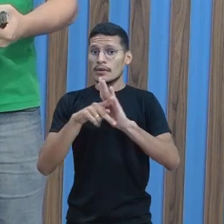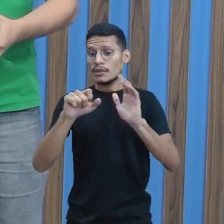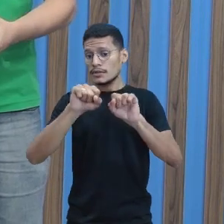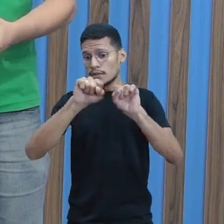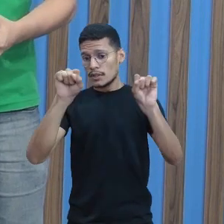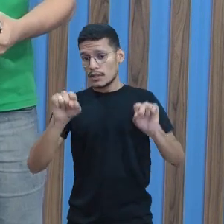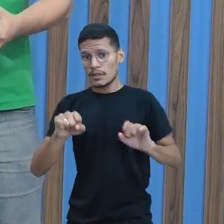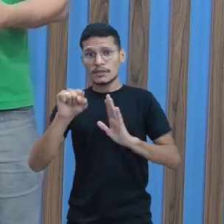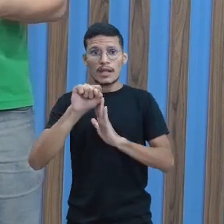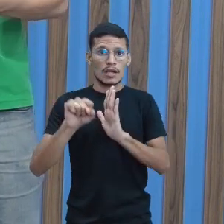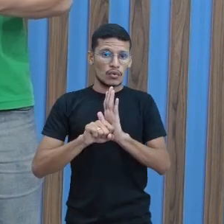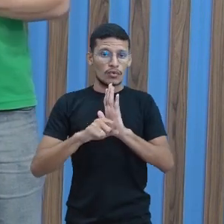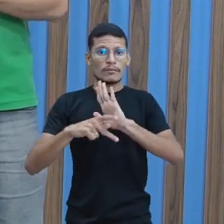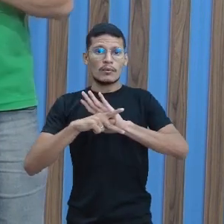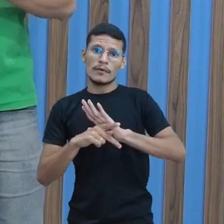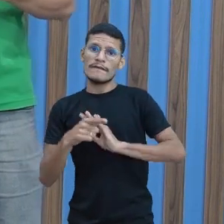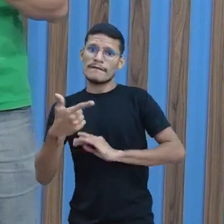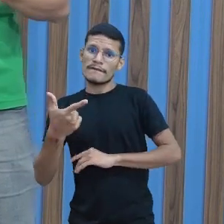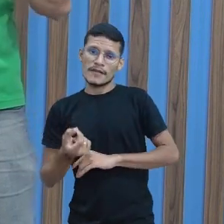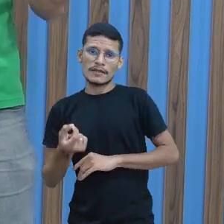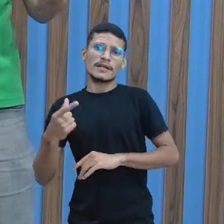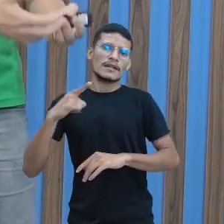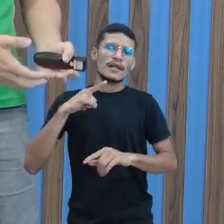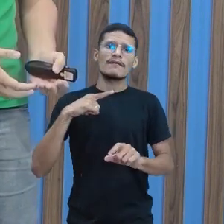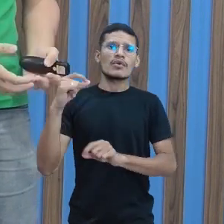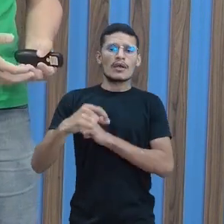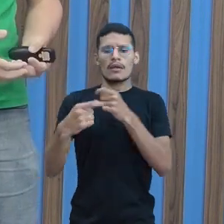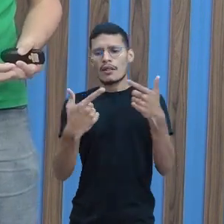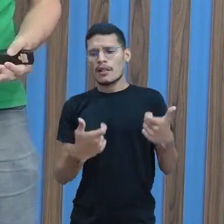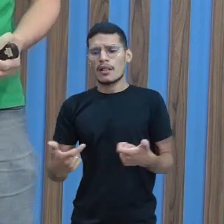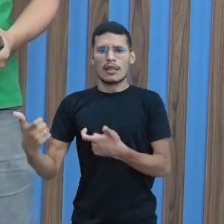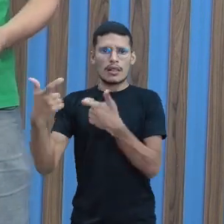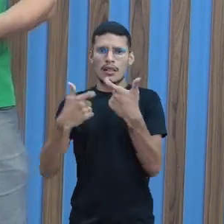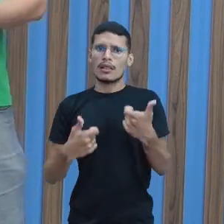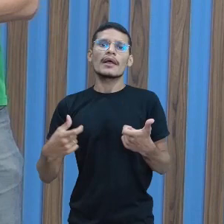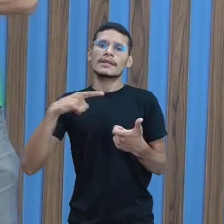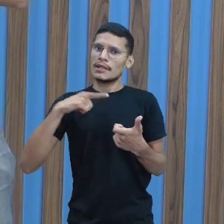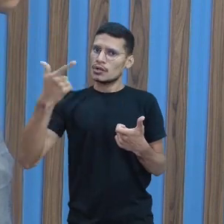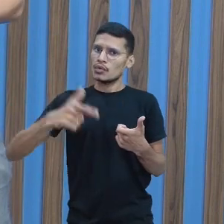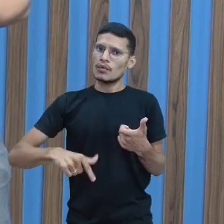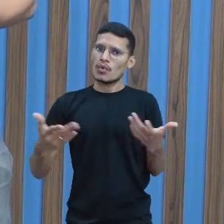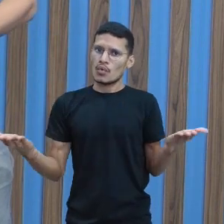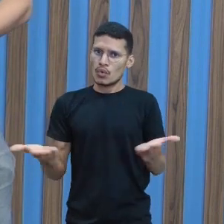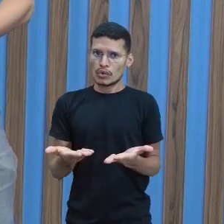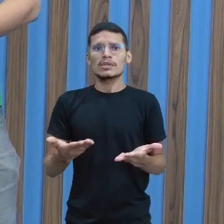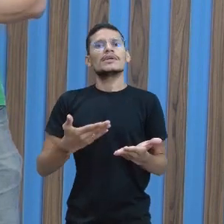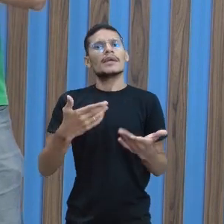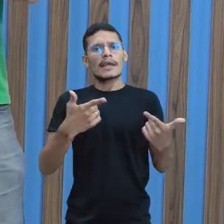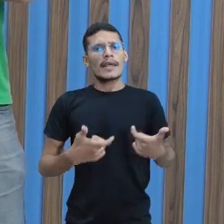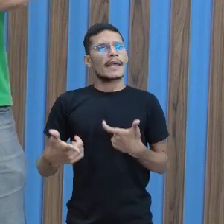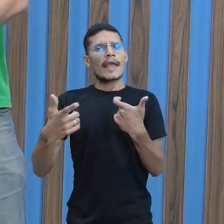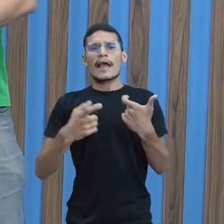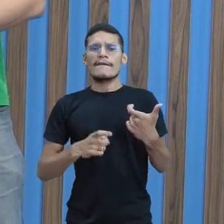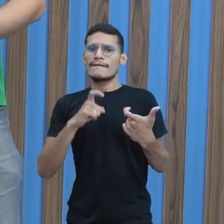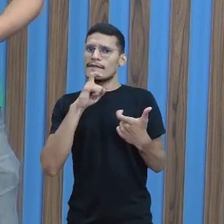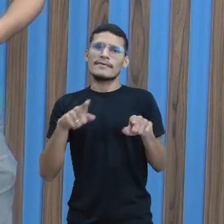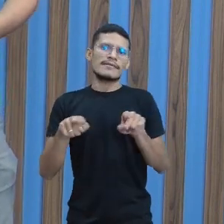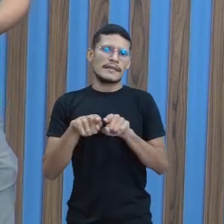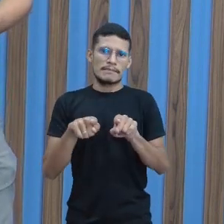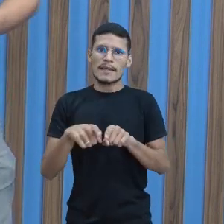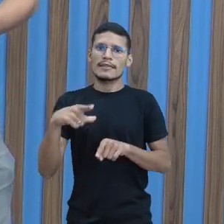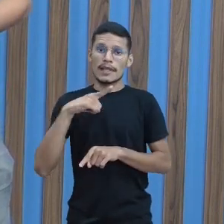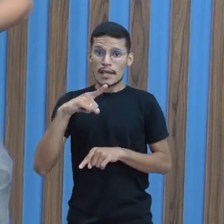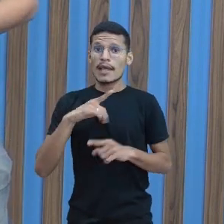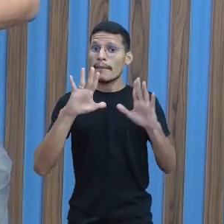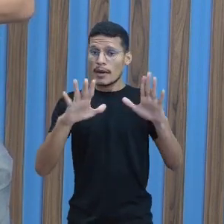XX, marcada pelas guerras mundiais, pelo imperialismo, repercute na atualidade, a Guerra Fria também, né? Então, toda